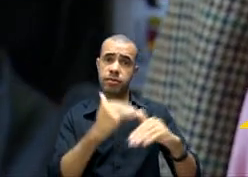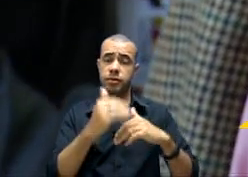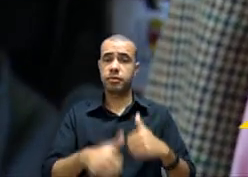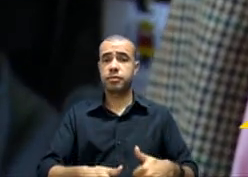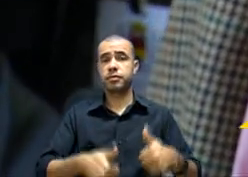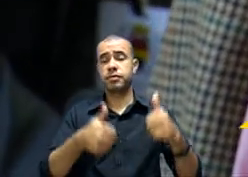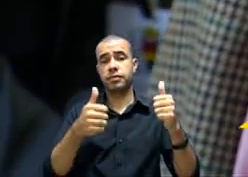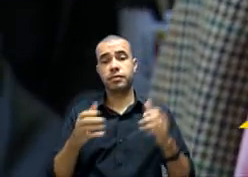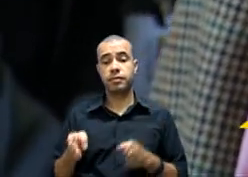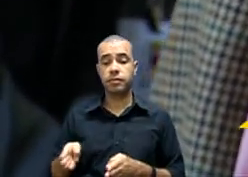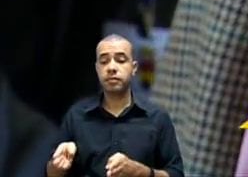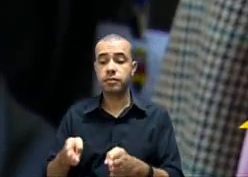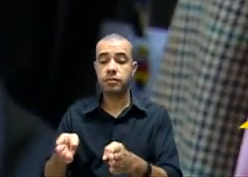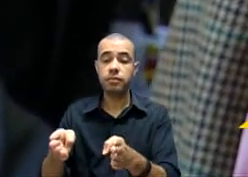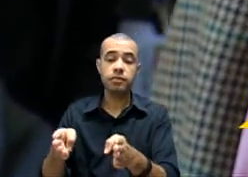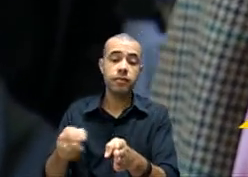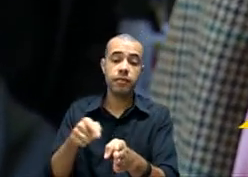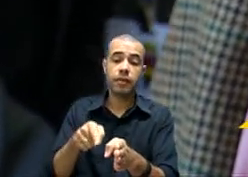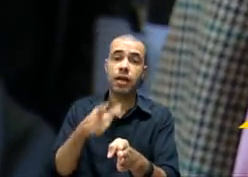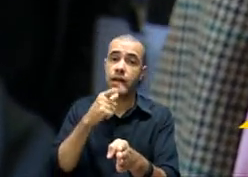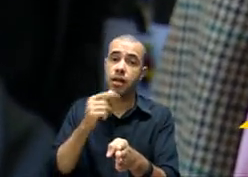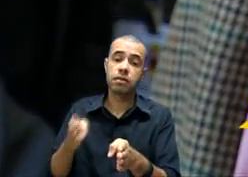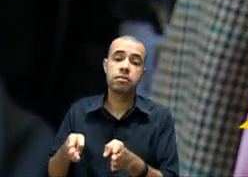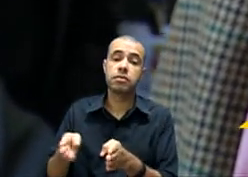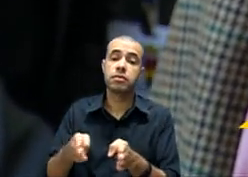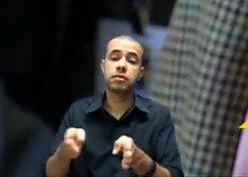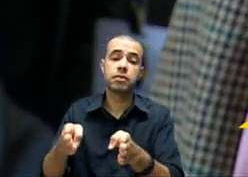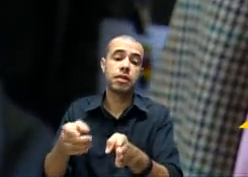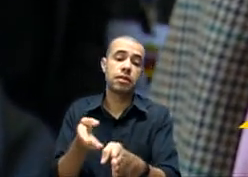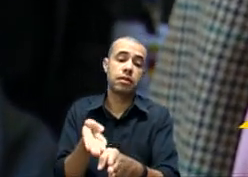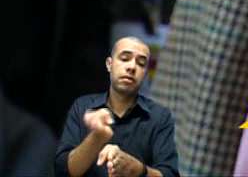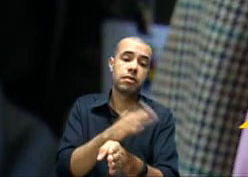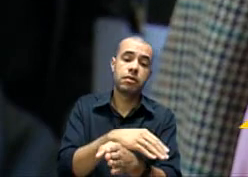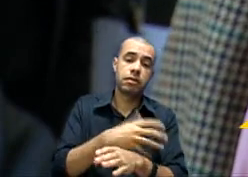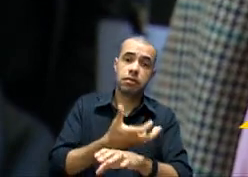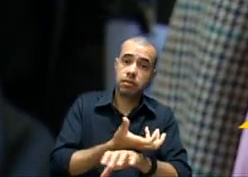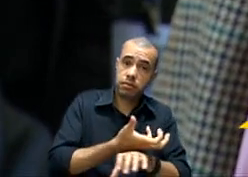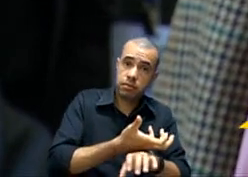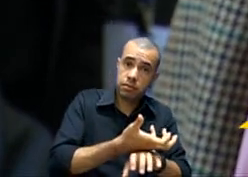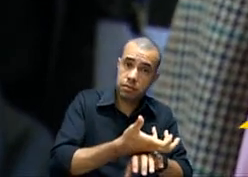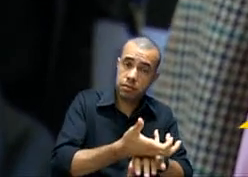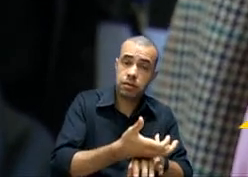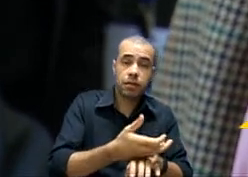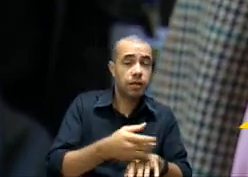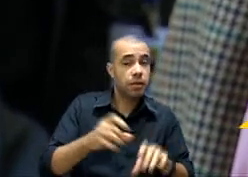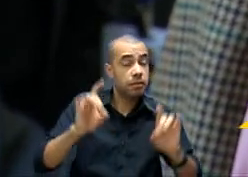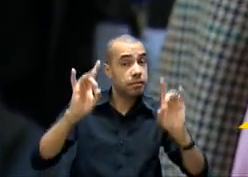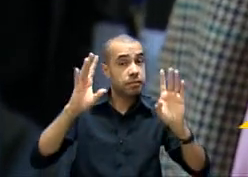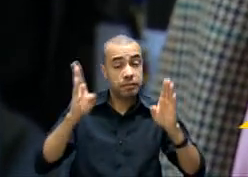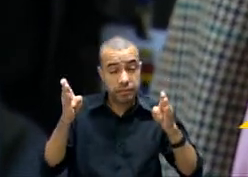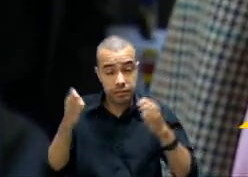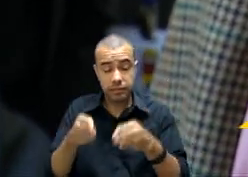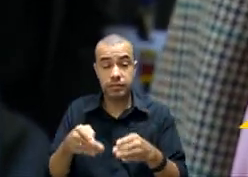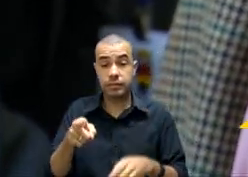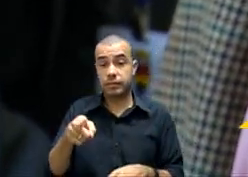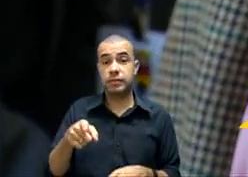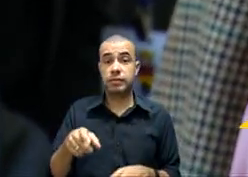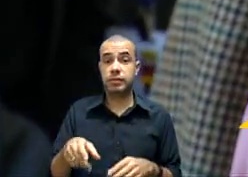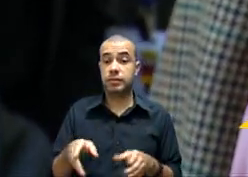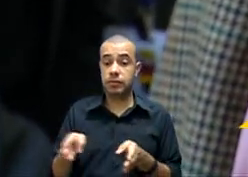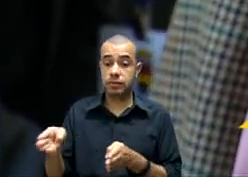e não só na faixa ciliar dos cursos d'água da nossa cidade, em especial do rio Sorocaba, que vinha sendo